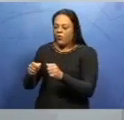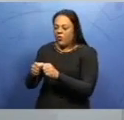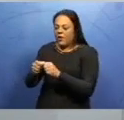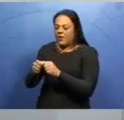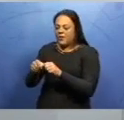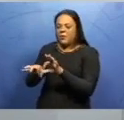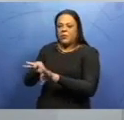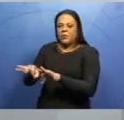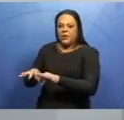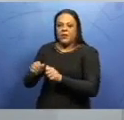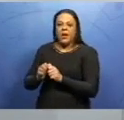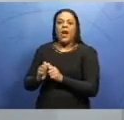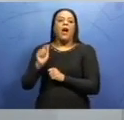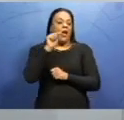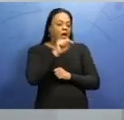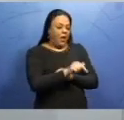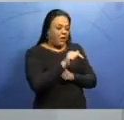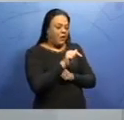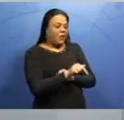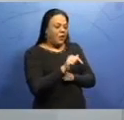Ingredientes, muito bem.